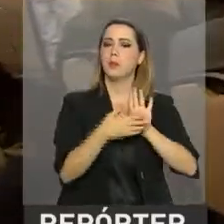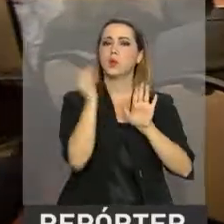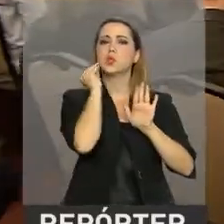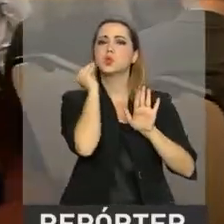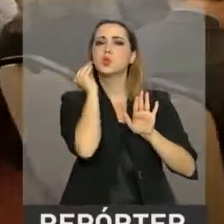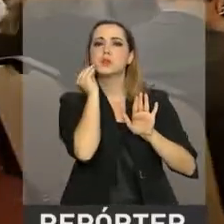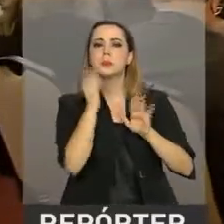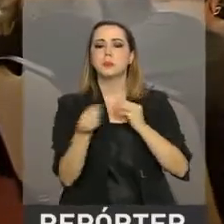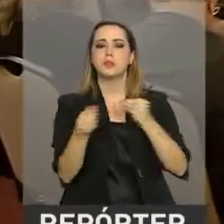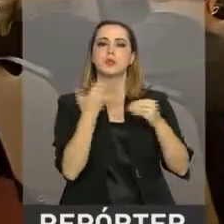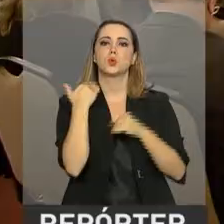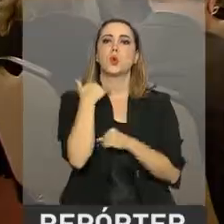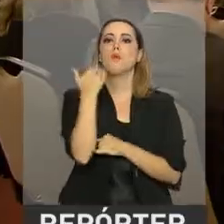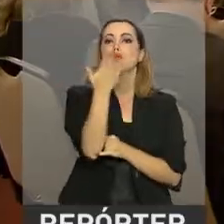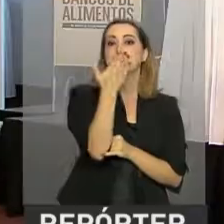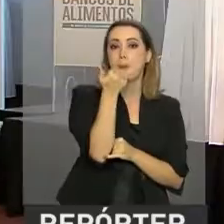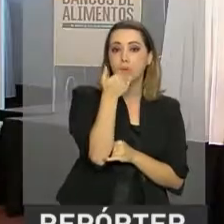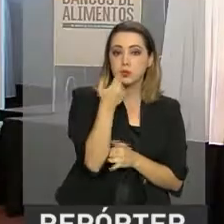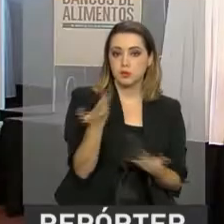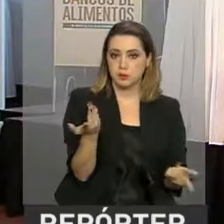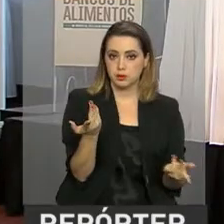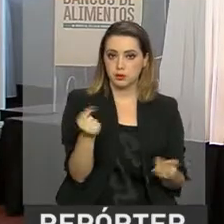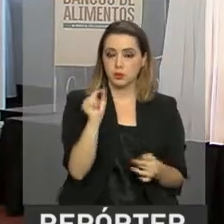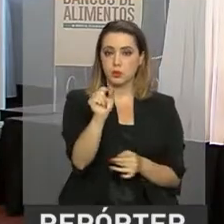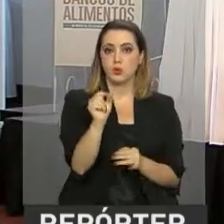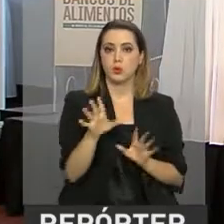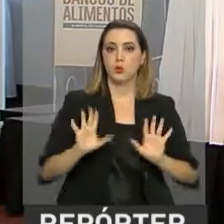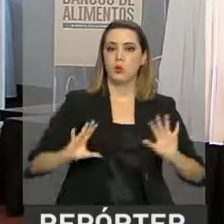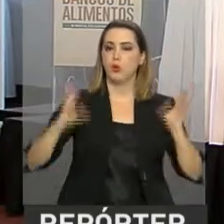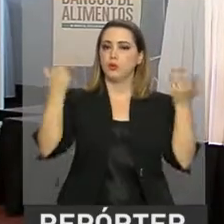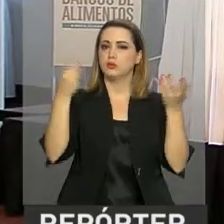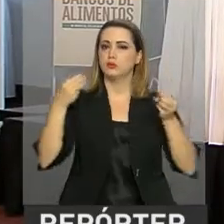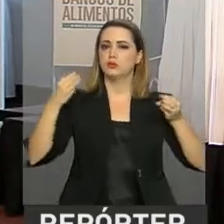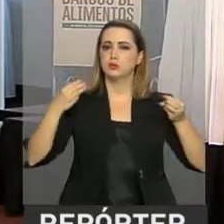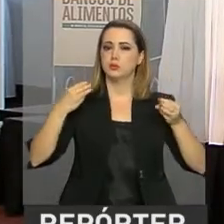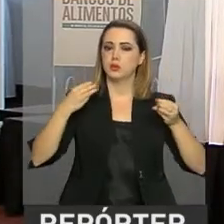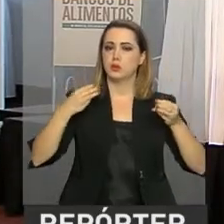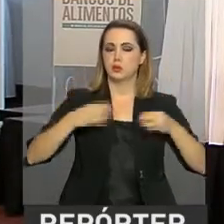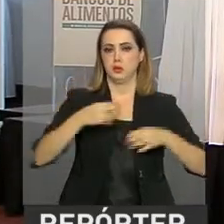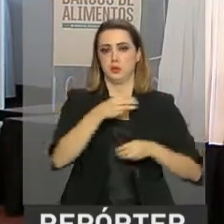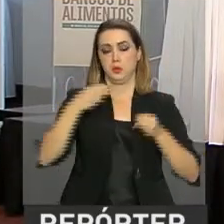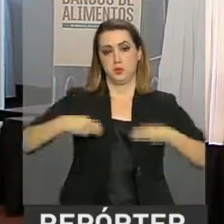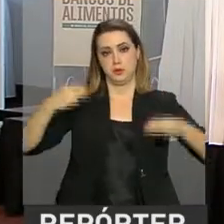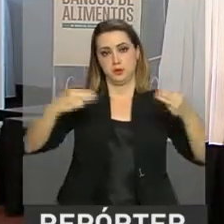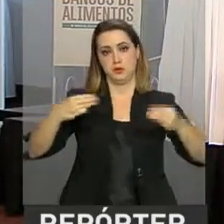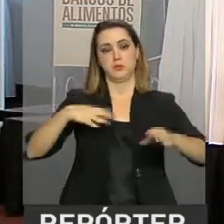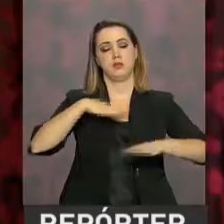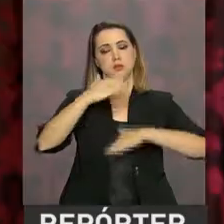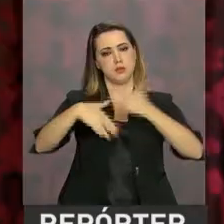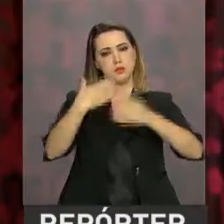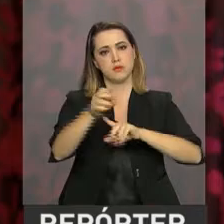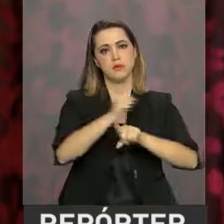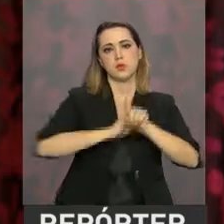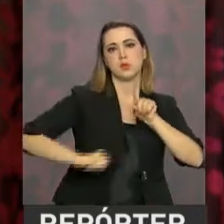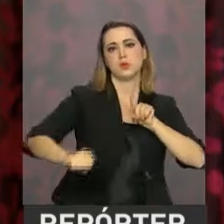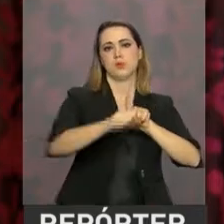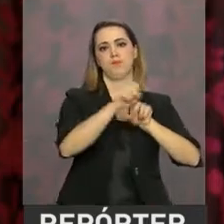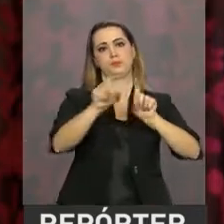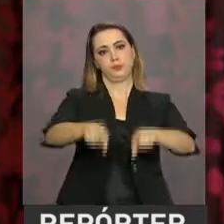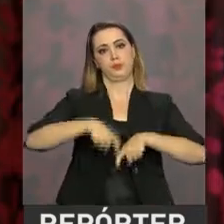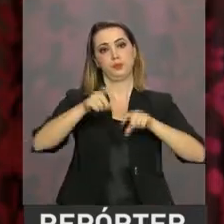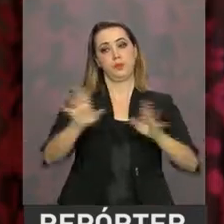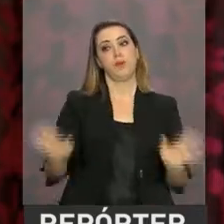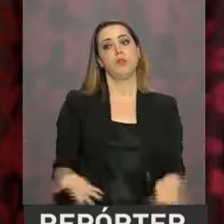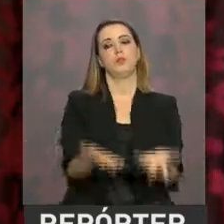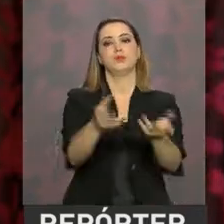Experiências de Bancos de Alimentos em Brasília. O evento do Ministério do Desenvolvimento Social e Agrário busca promover